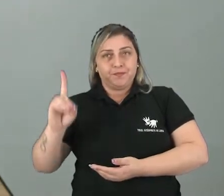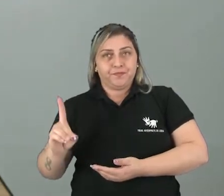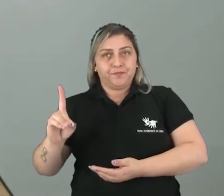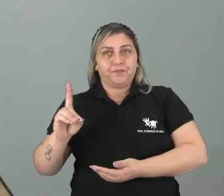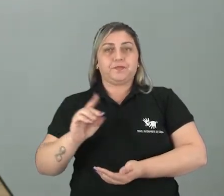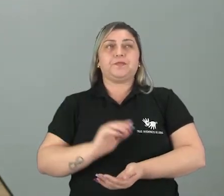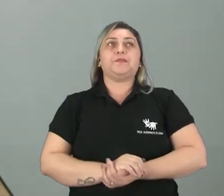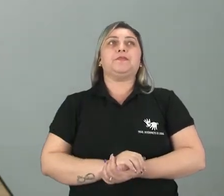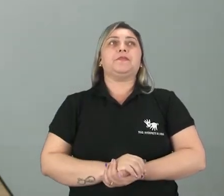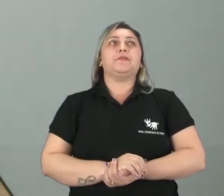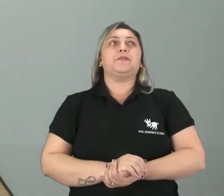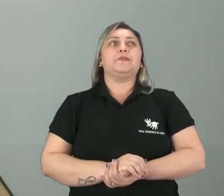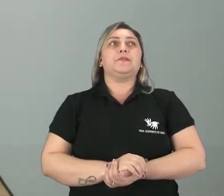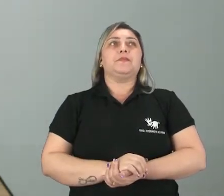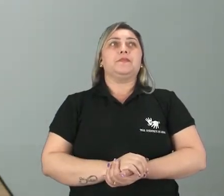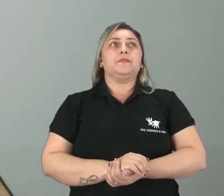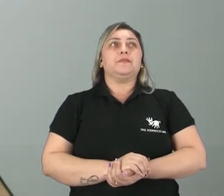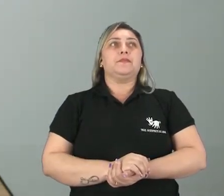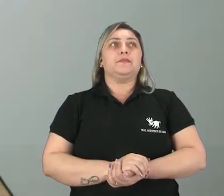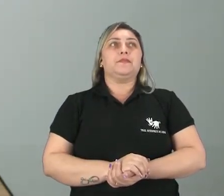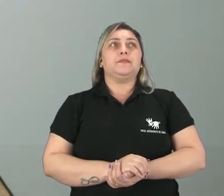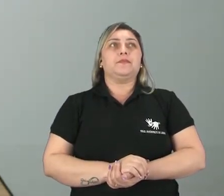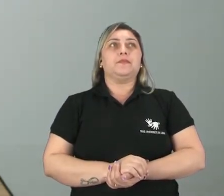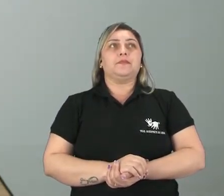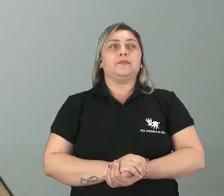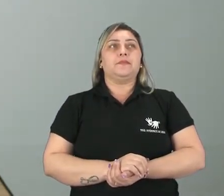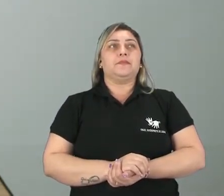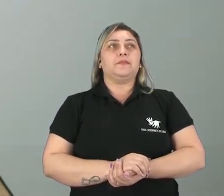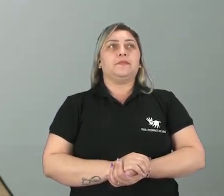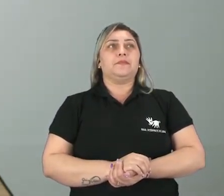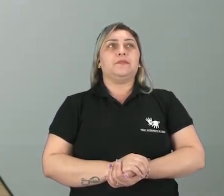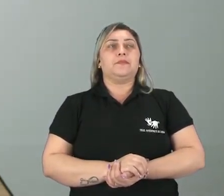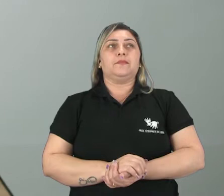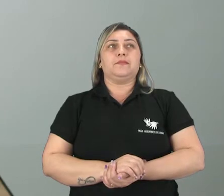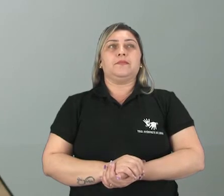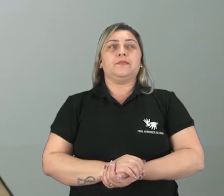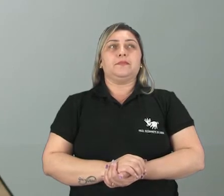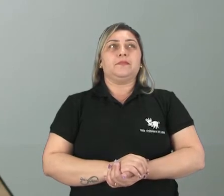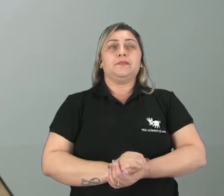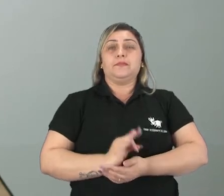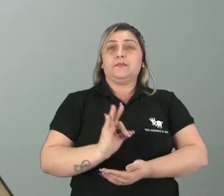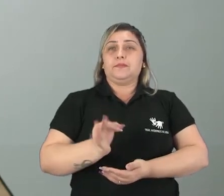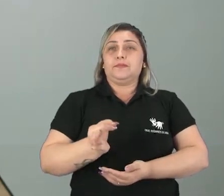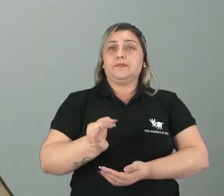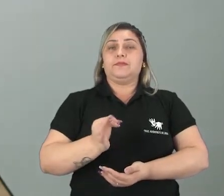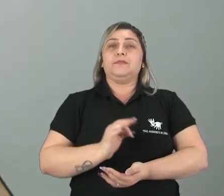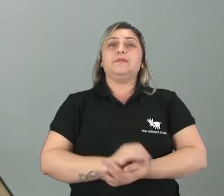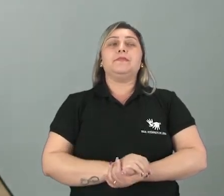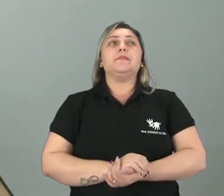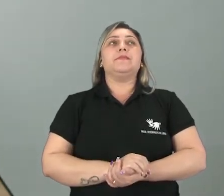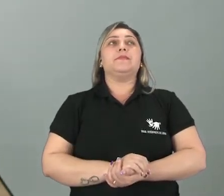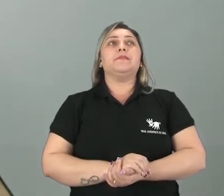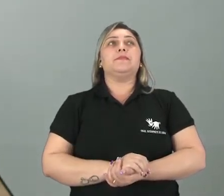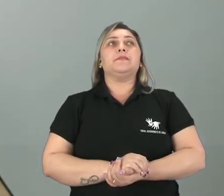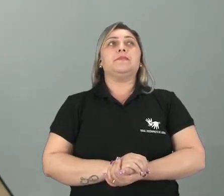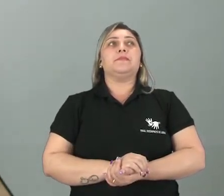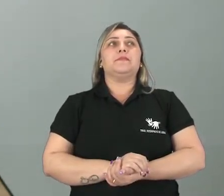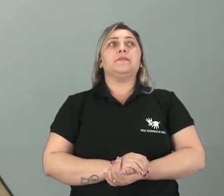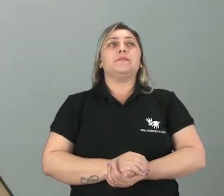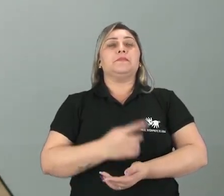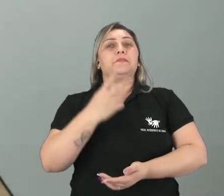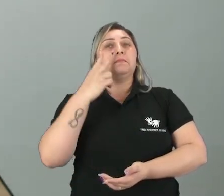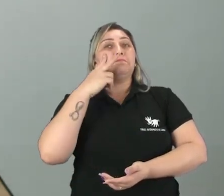isso mesmo então ele está parar Direita Então vai ser aqui certo ele está